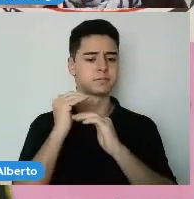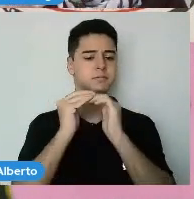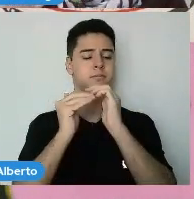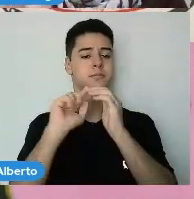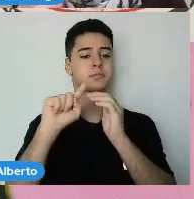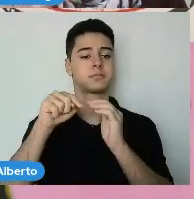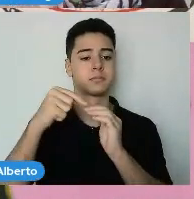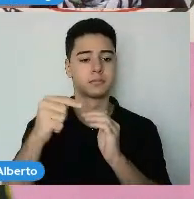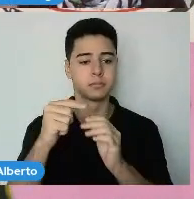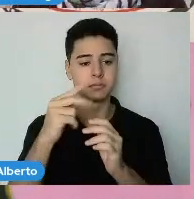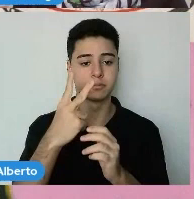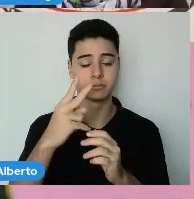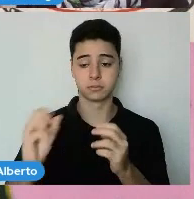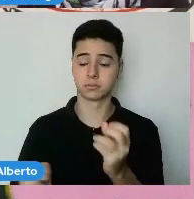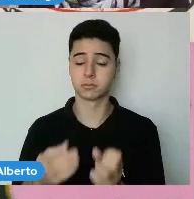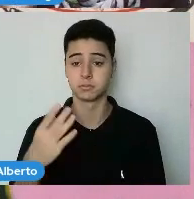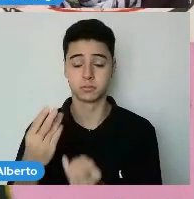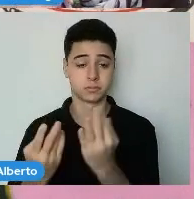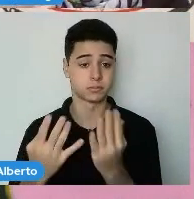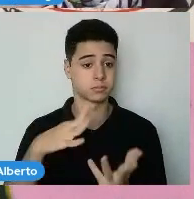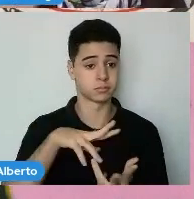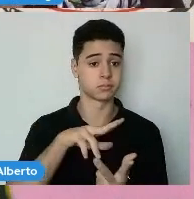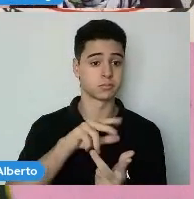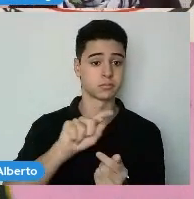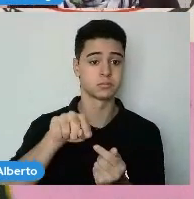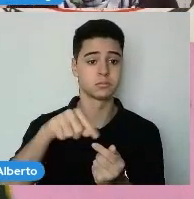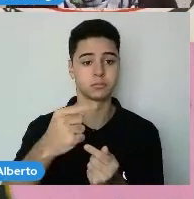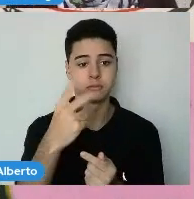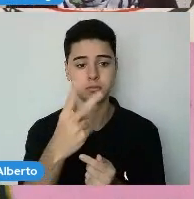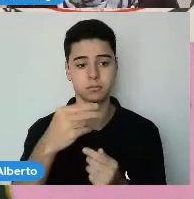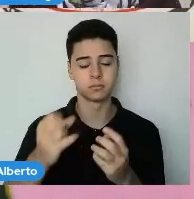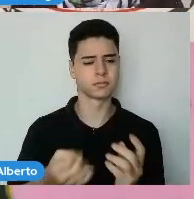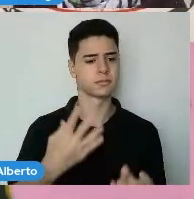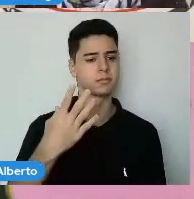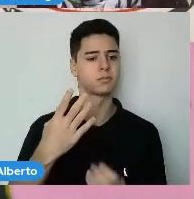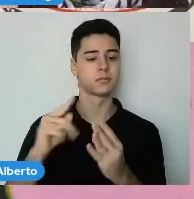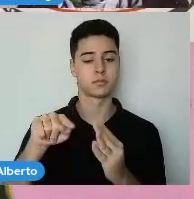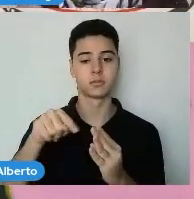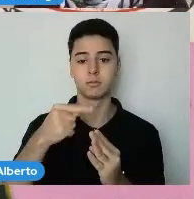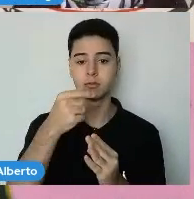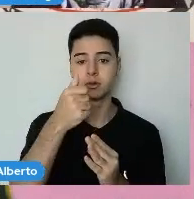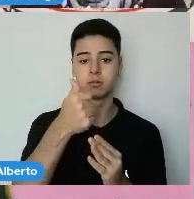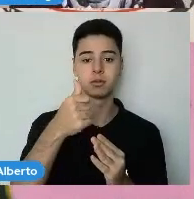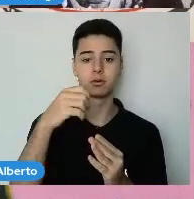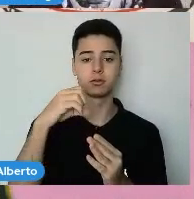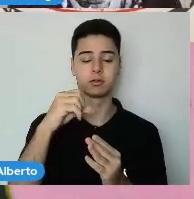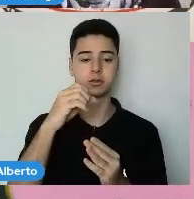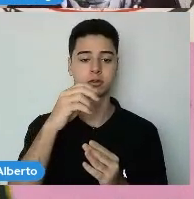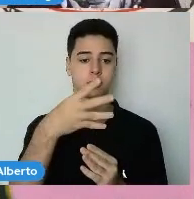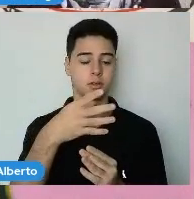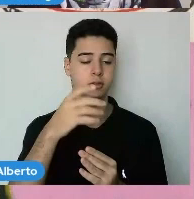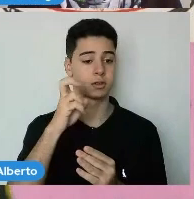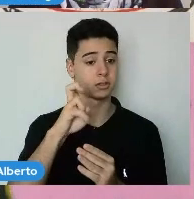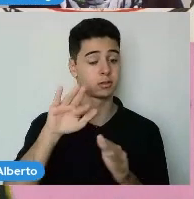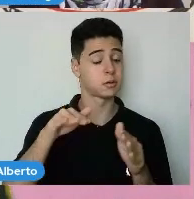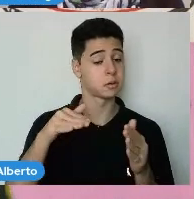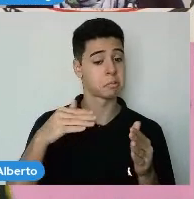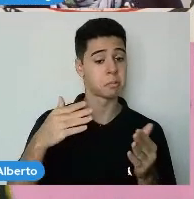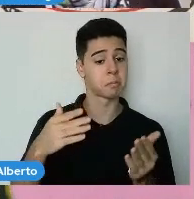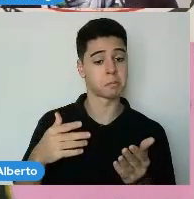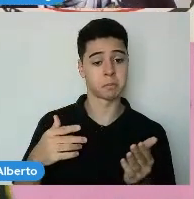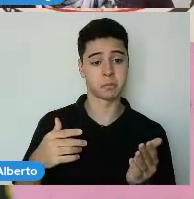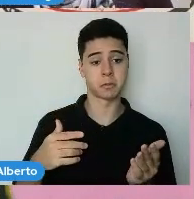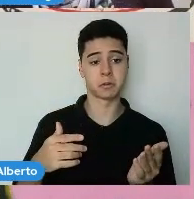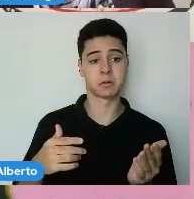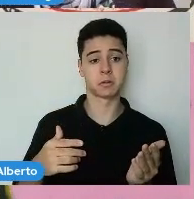depois da Segunda Guerra Mundial, após a Segunda Guerra Mundial, ou seja, depois de 1945. ok? Então, instalação é um